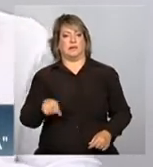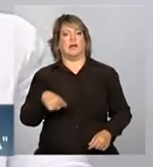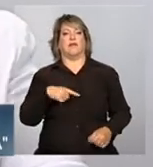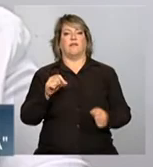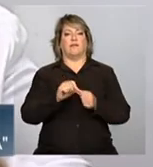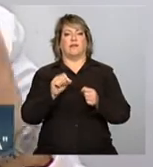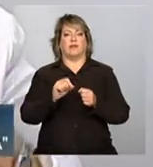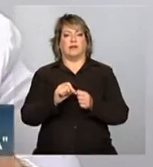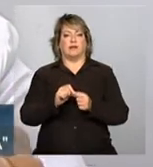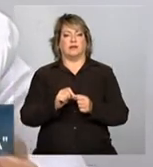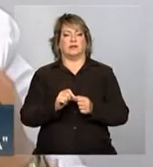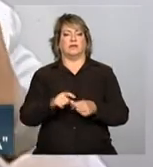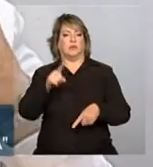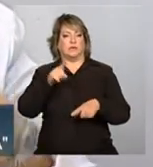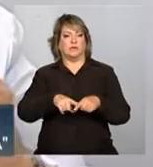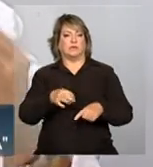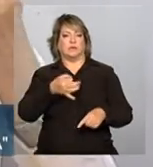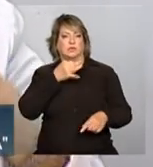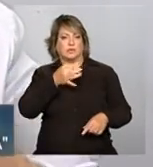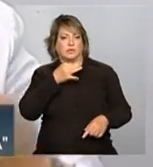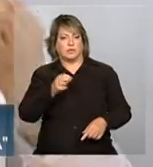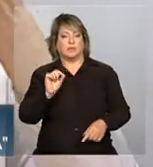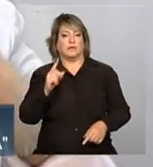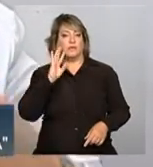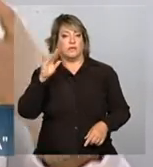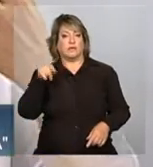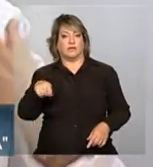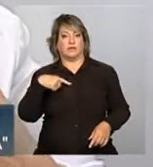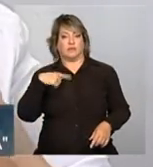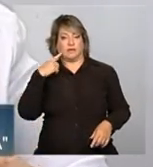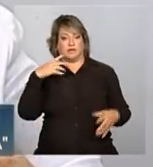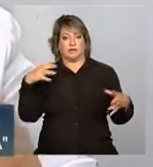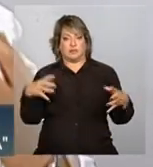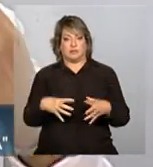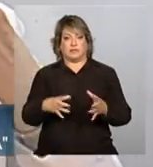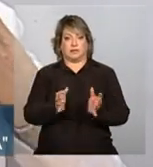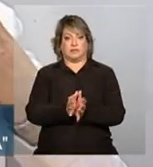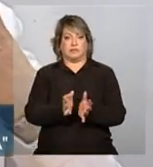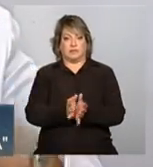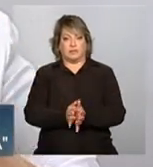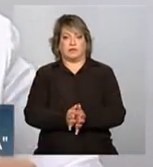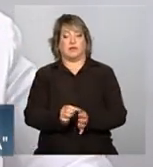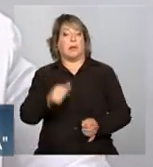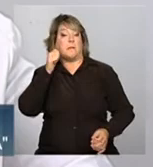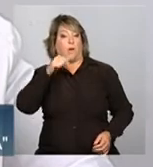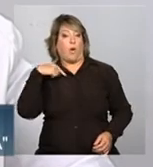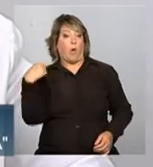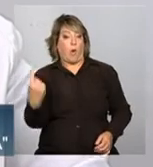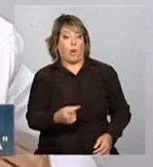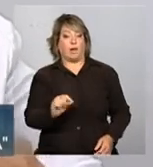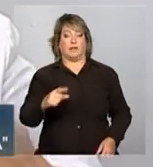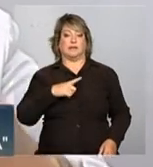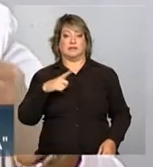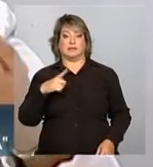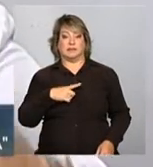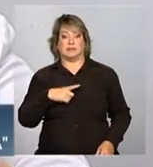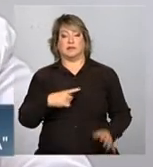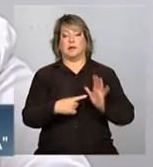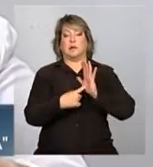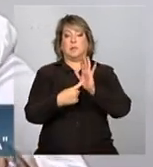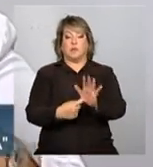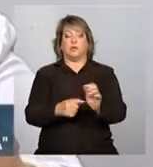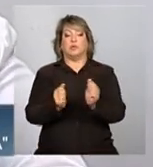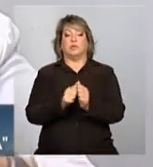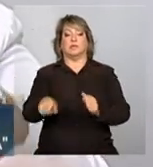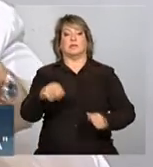um diagnóstico partindo das necessidades que as mulheres apontavam e, junto com a